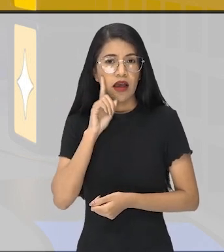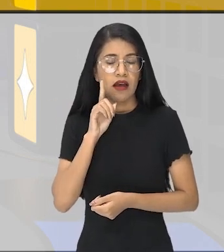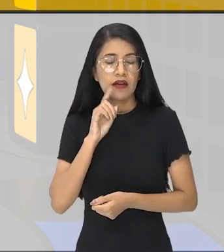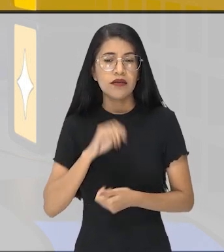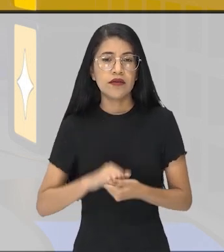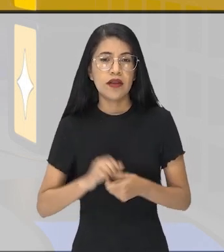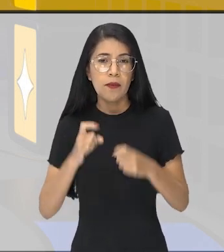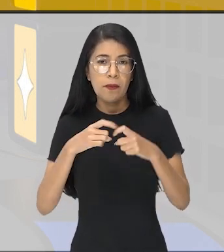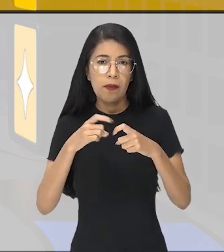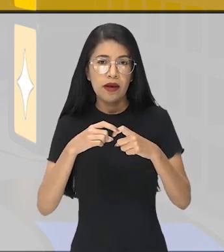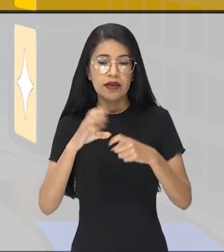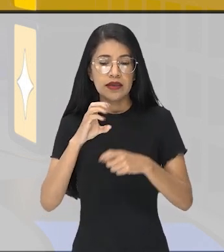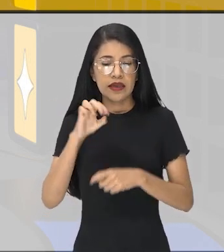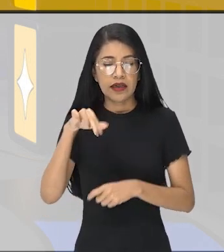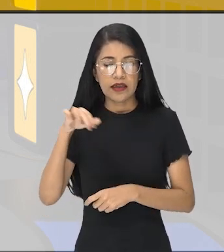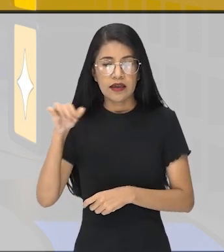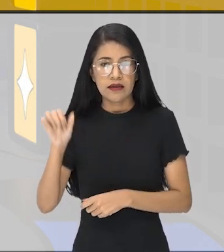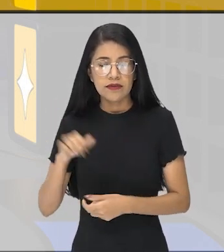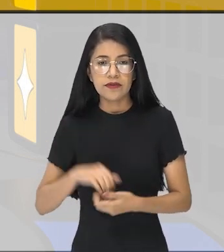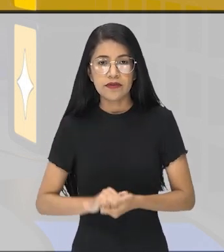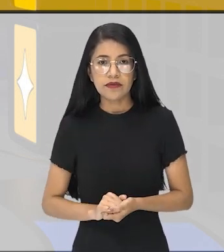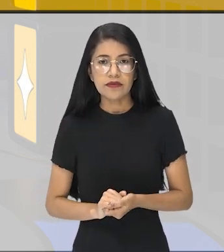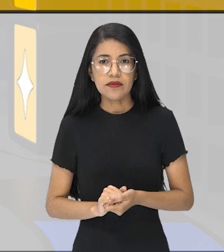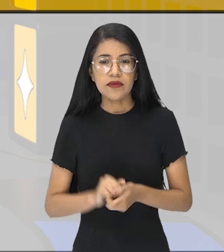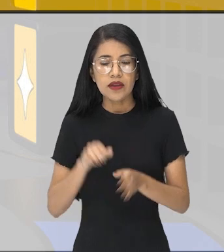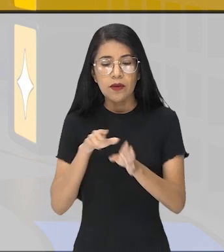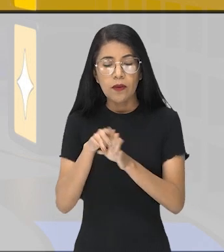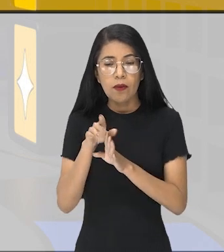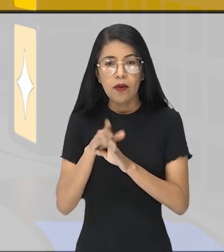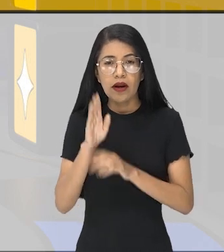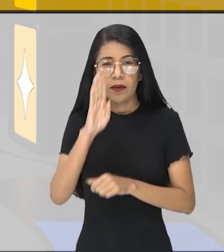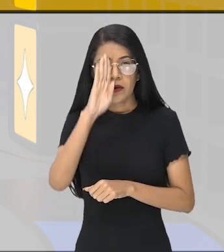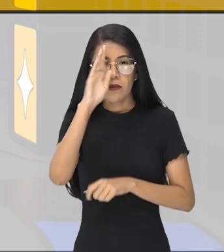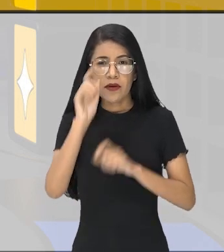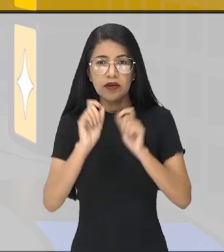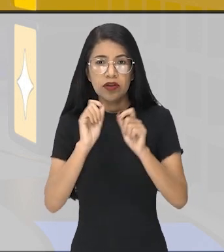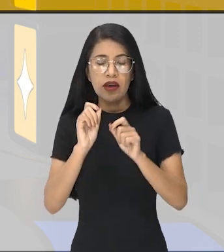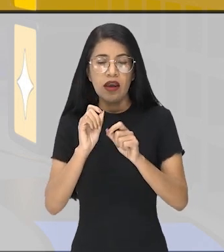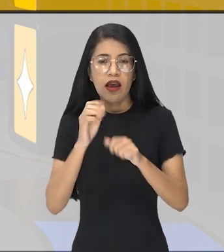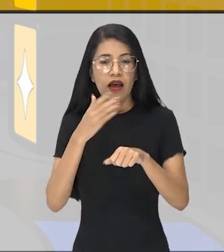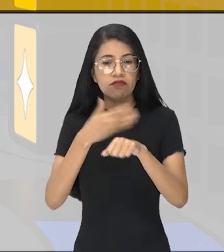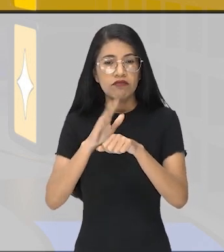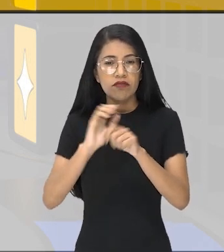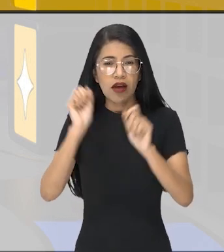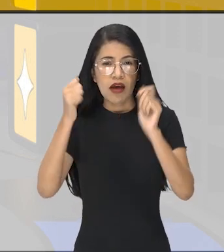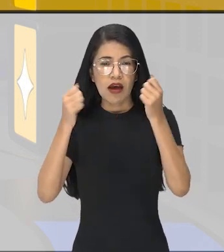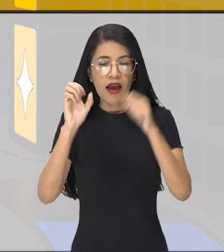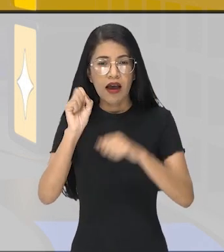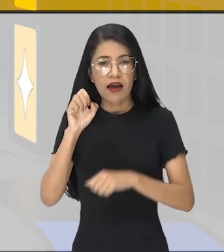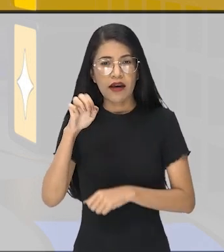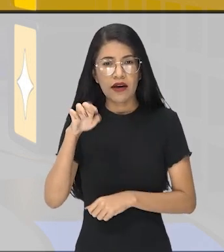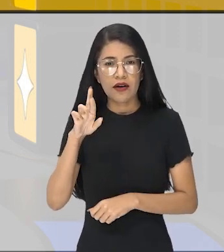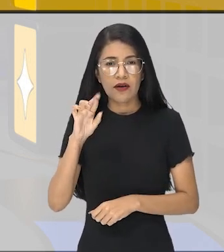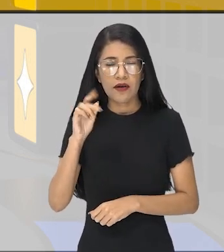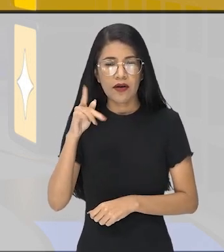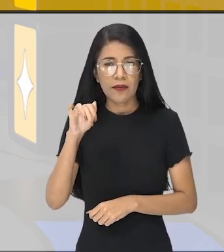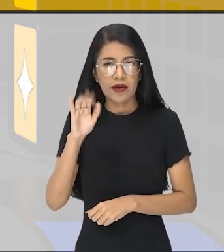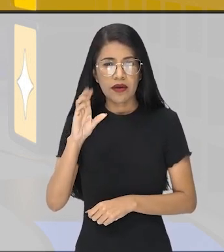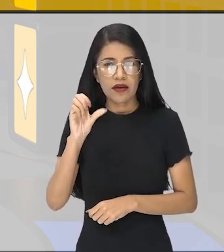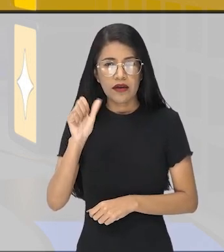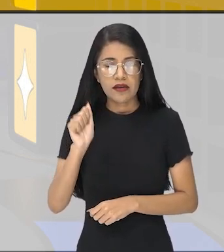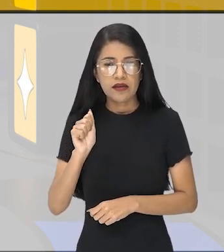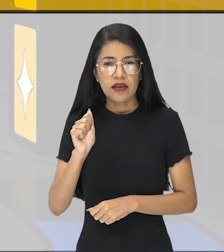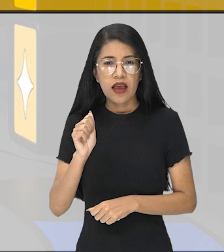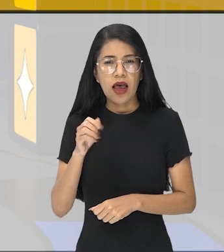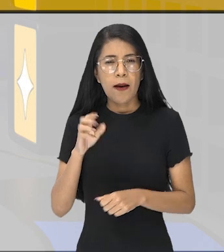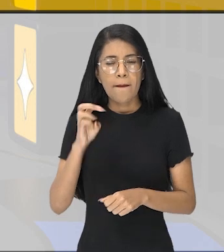a CSM, recomenda que seja feito principalmente atividades aeróbicas, numa frequência de 20 a